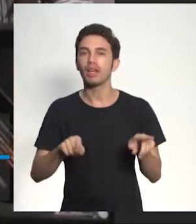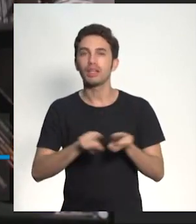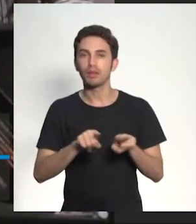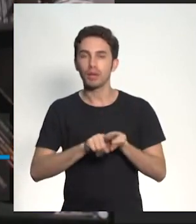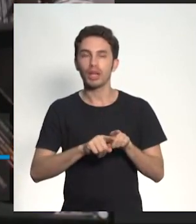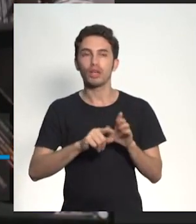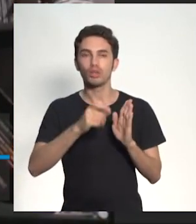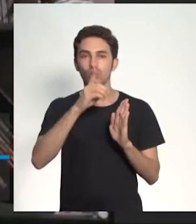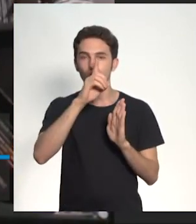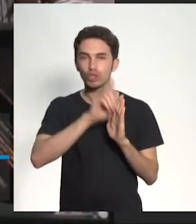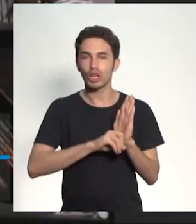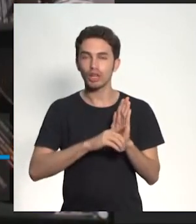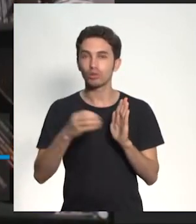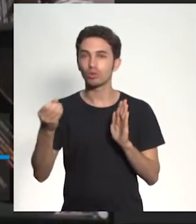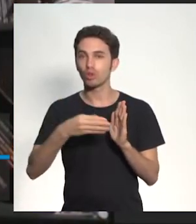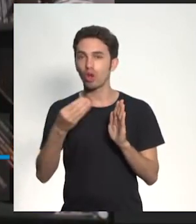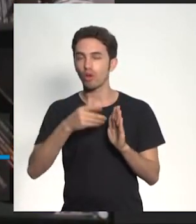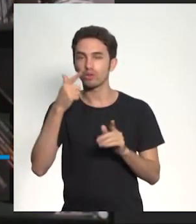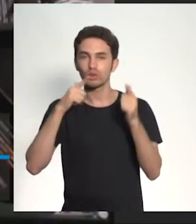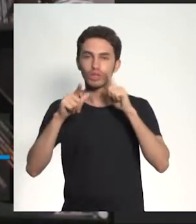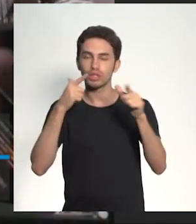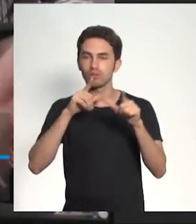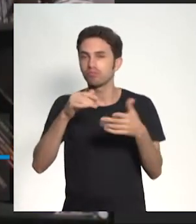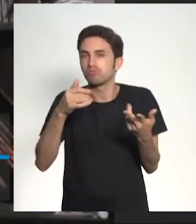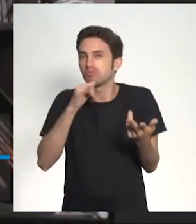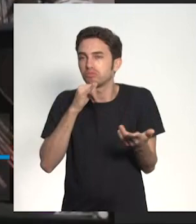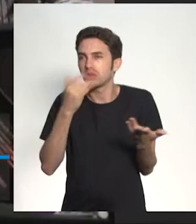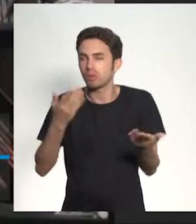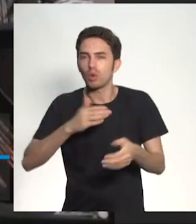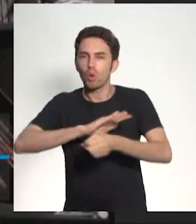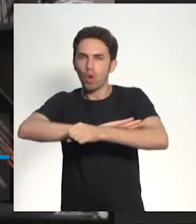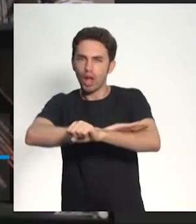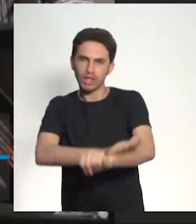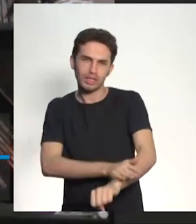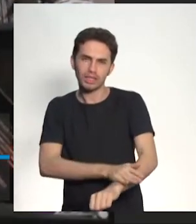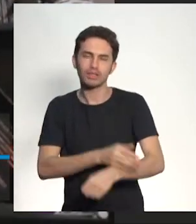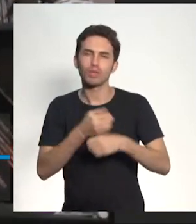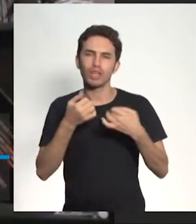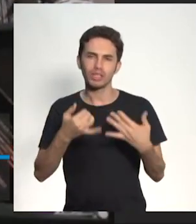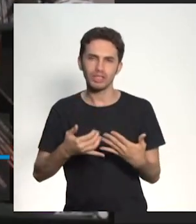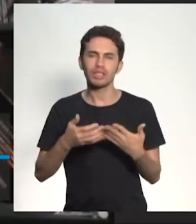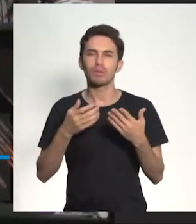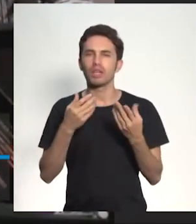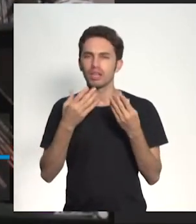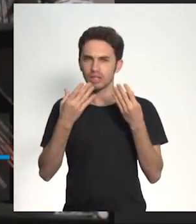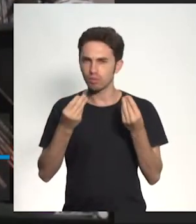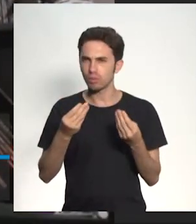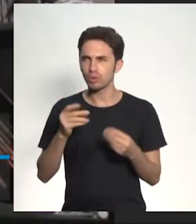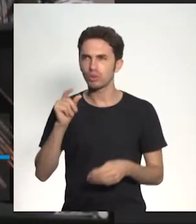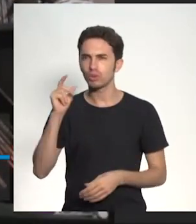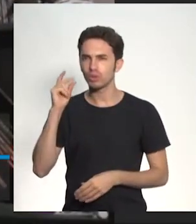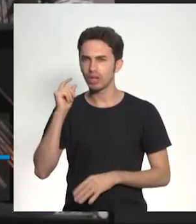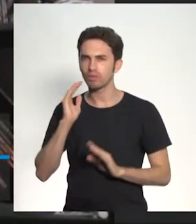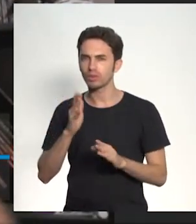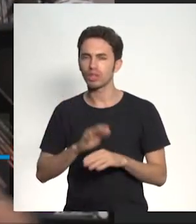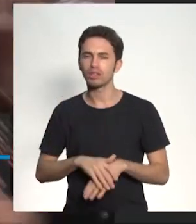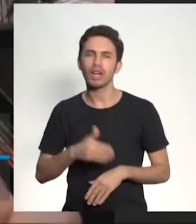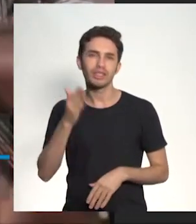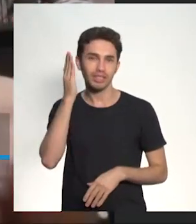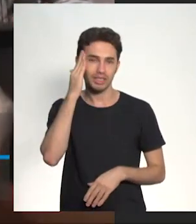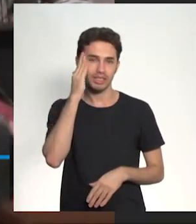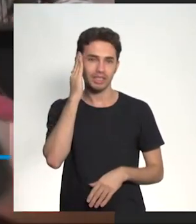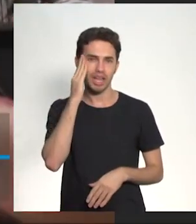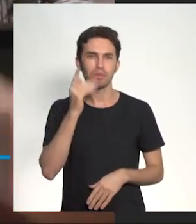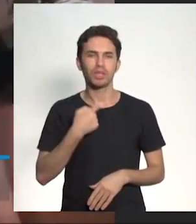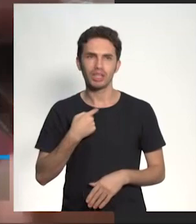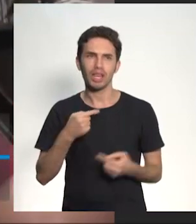por exemplo, a questão do racismo, né, que é algo que a gente bate aí na tecla há muito tempo, e por mais que a gente saiba, né, que é uma conduta